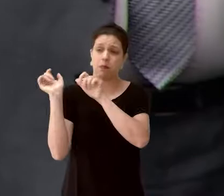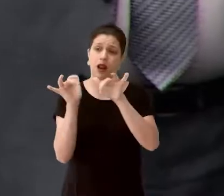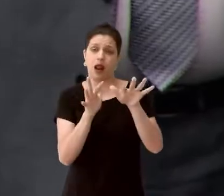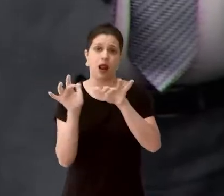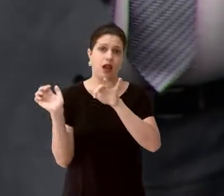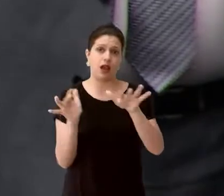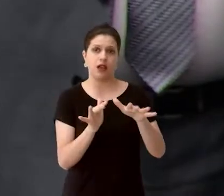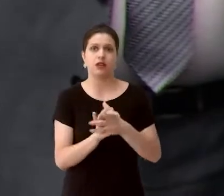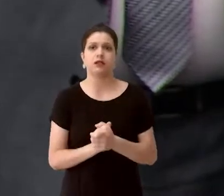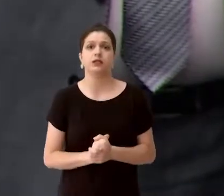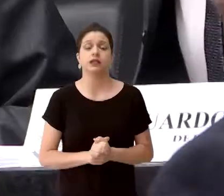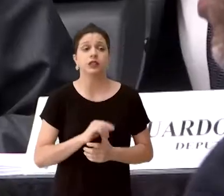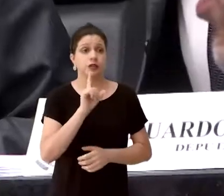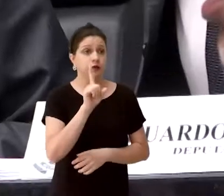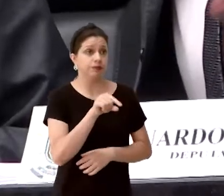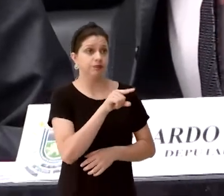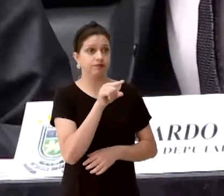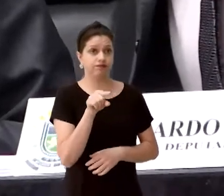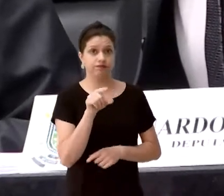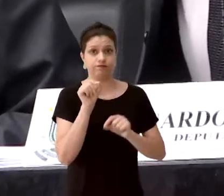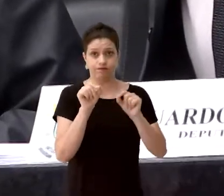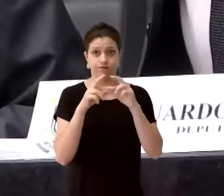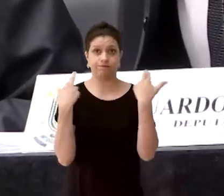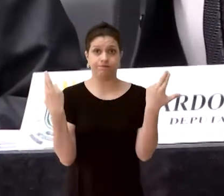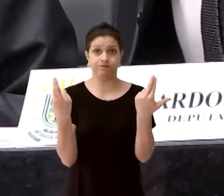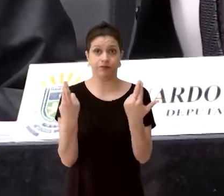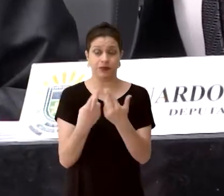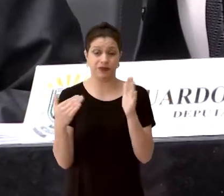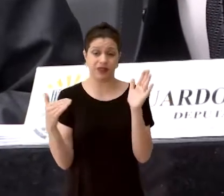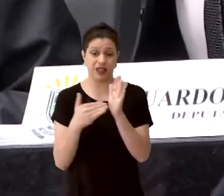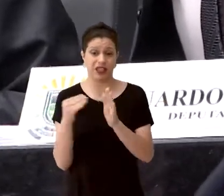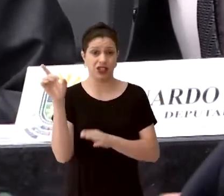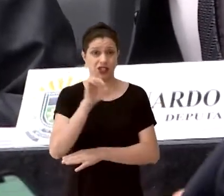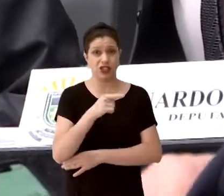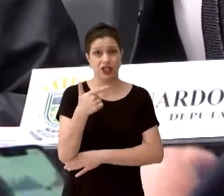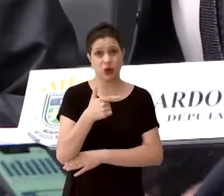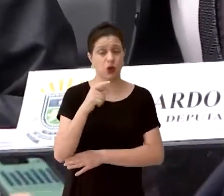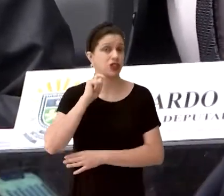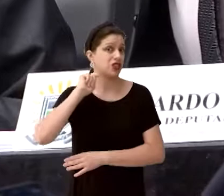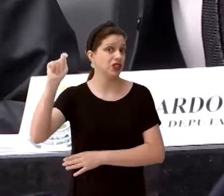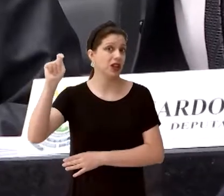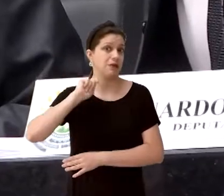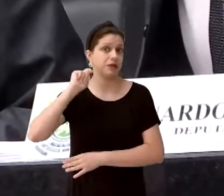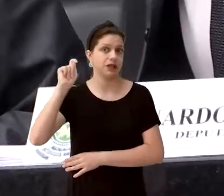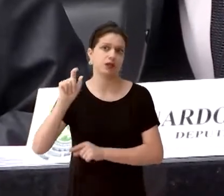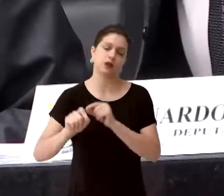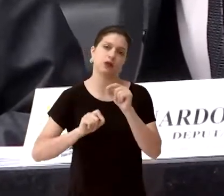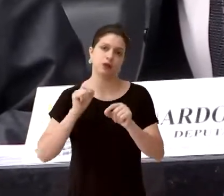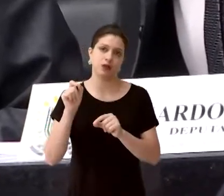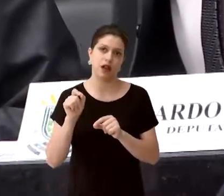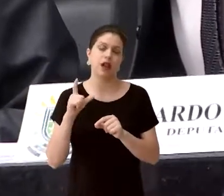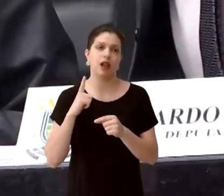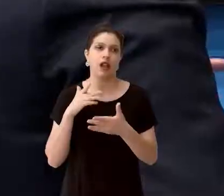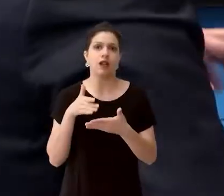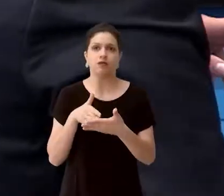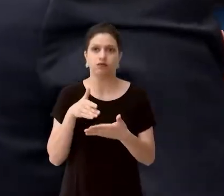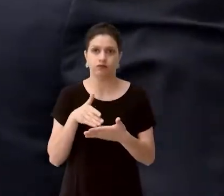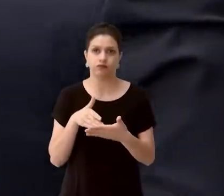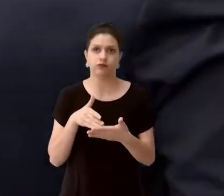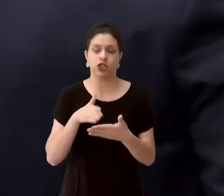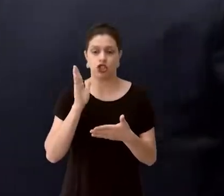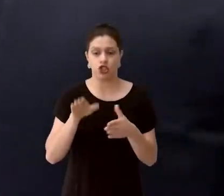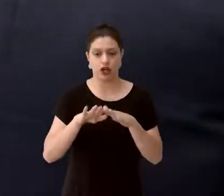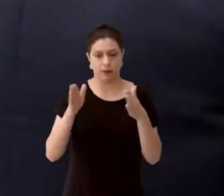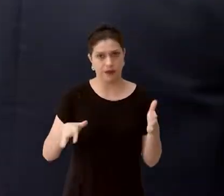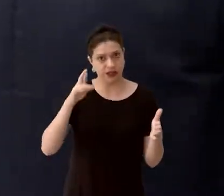cooperar para diminuir o fluxo. O anúncio da suspensão das sessões pelo plenário da Alemes até 2 de abril reforça medidas de restrição